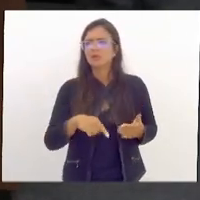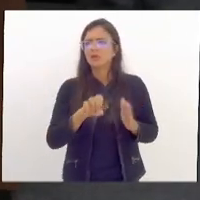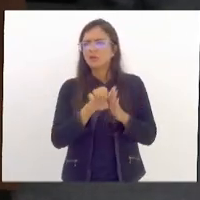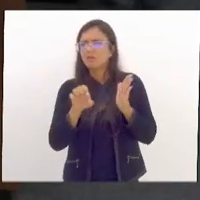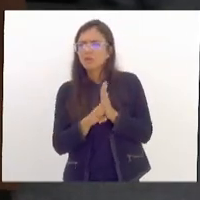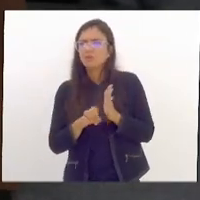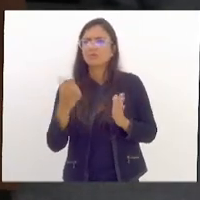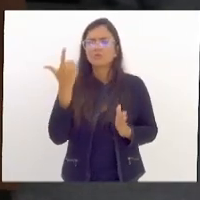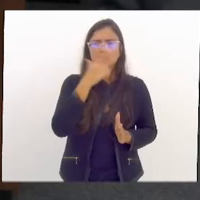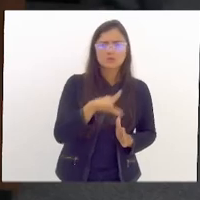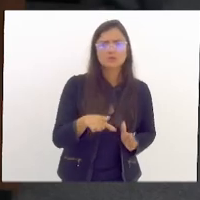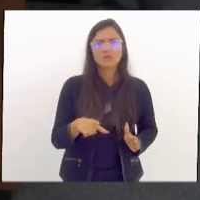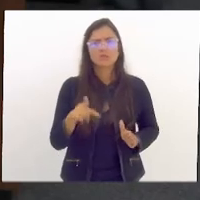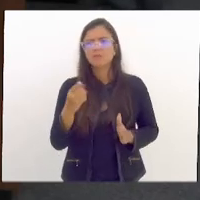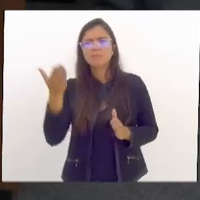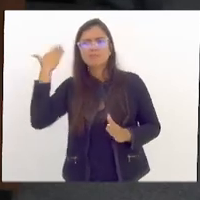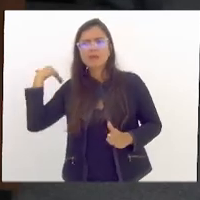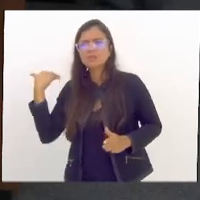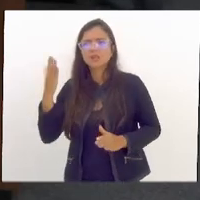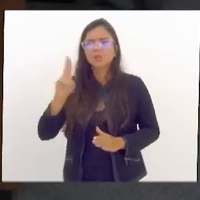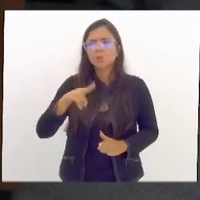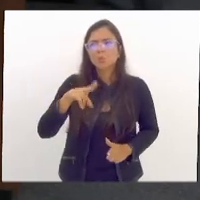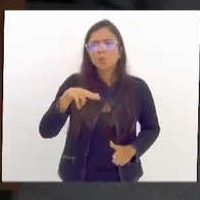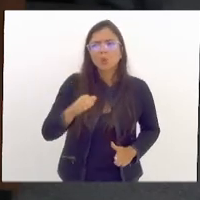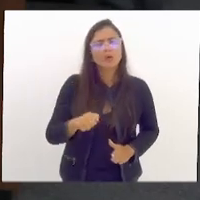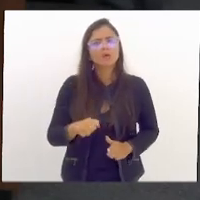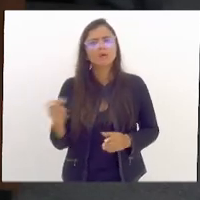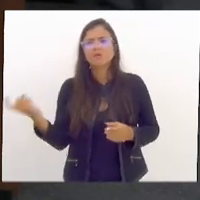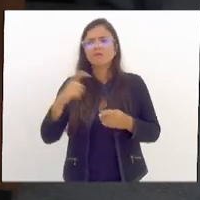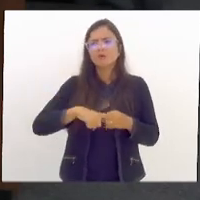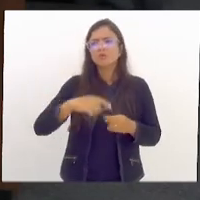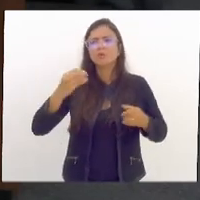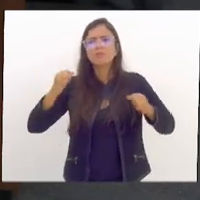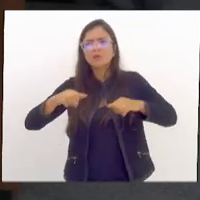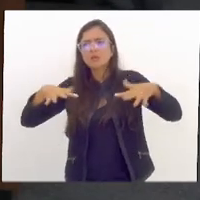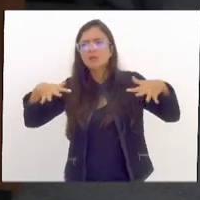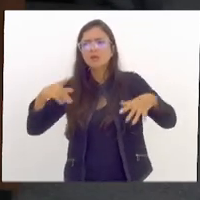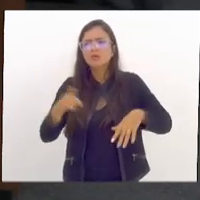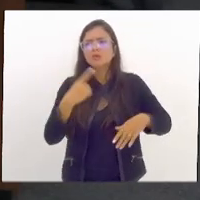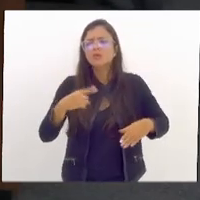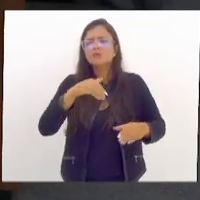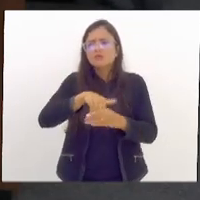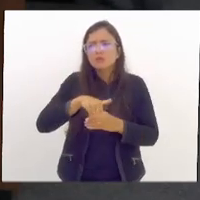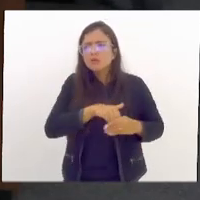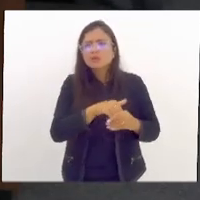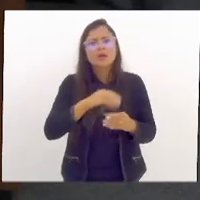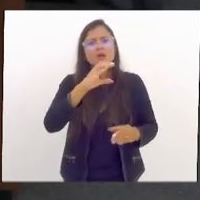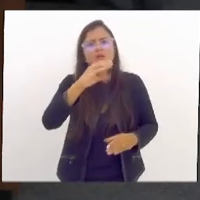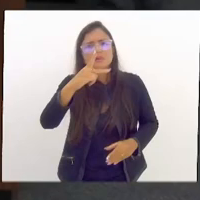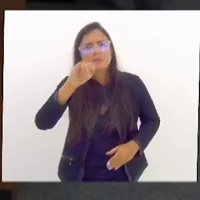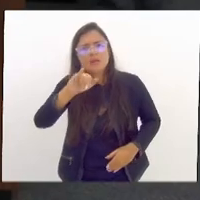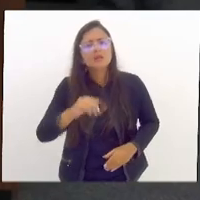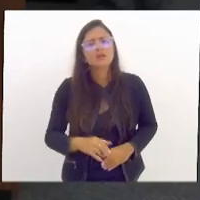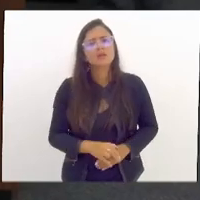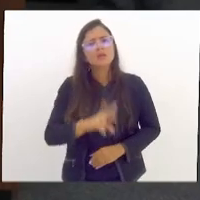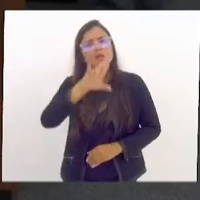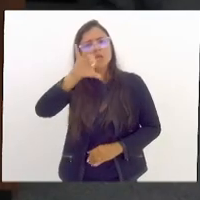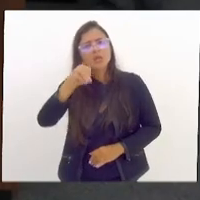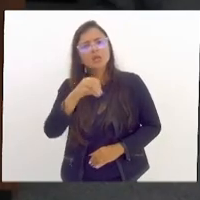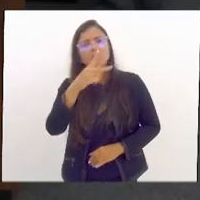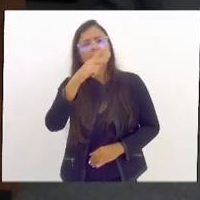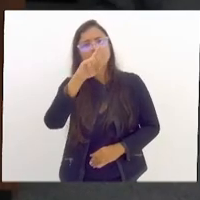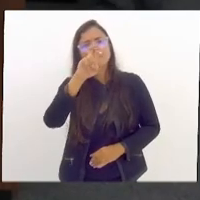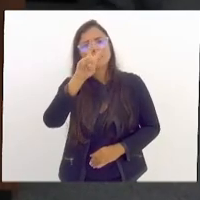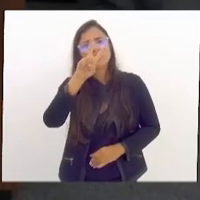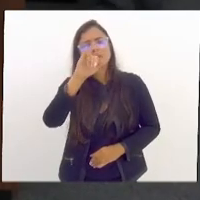acontecido, né, na história dessa casa, e que não volta para o plenário para a gente concluir a votação, que é o relatório da CPI do Rio Previdência, que eu presidi,